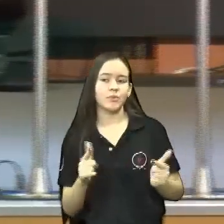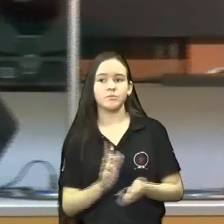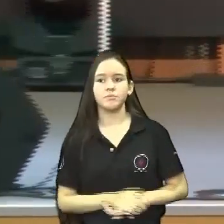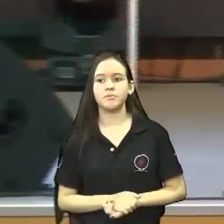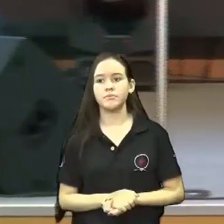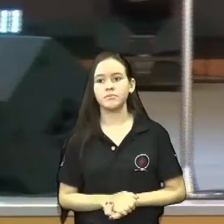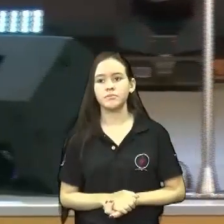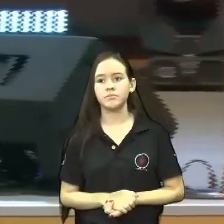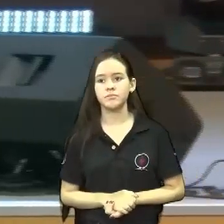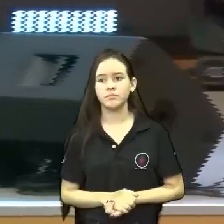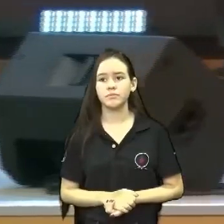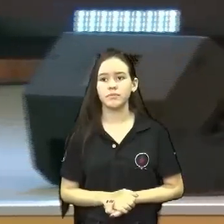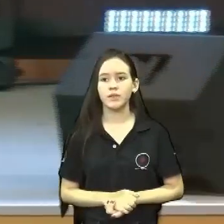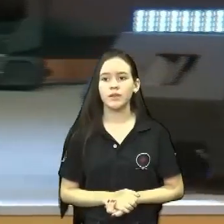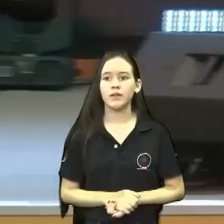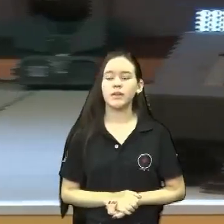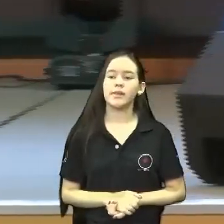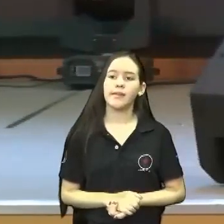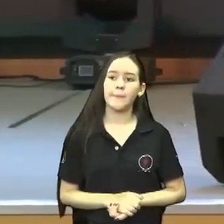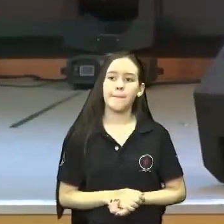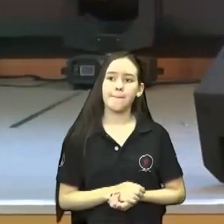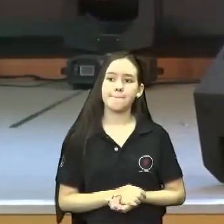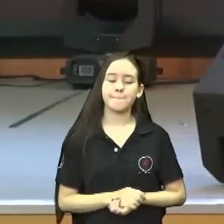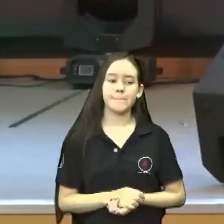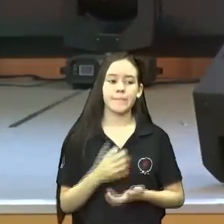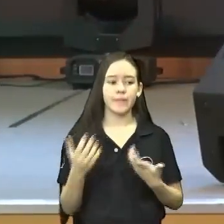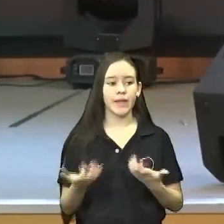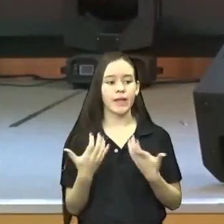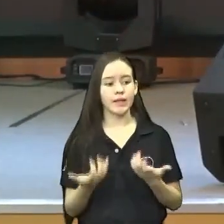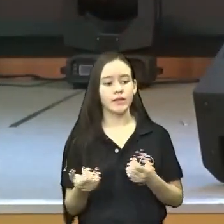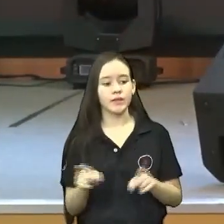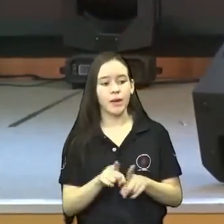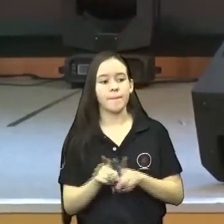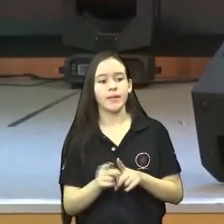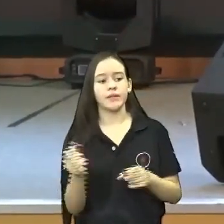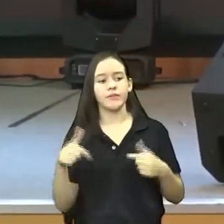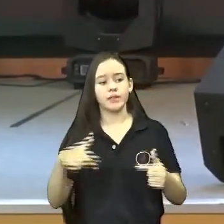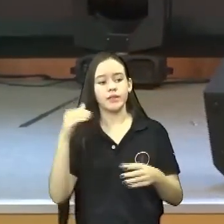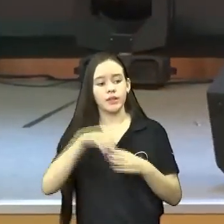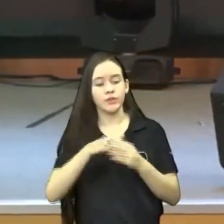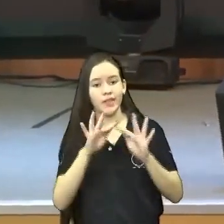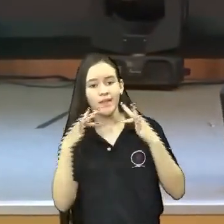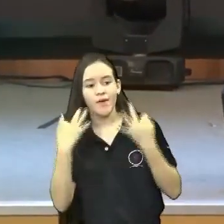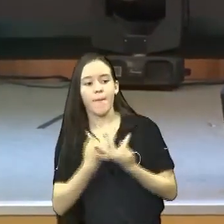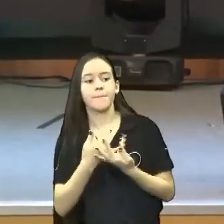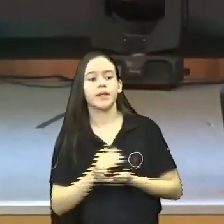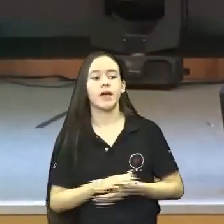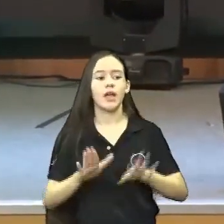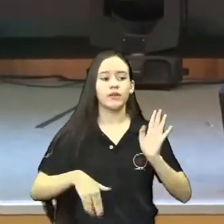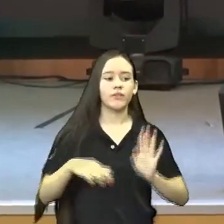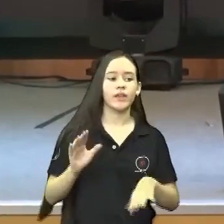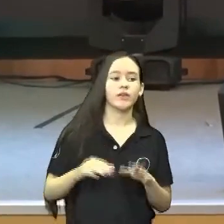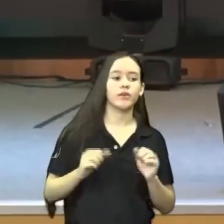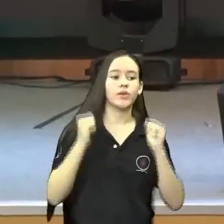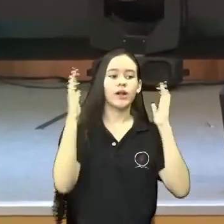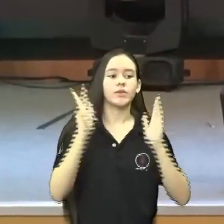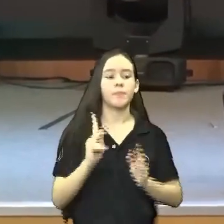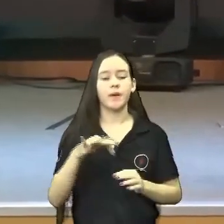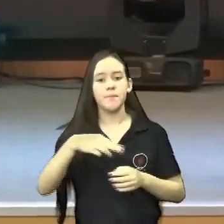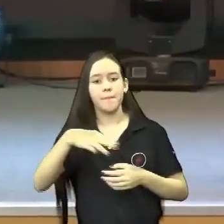tem nada disso eles querem fazer isso dentro da família relativizar autoridade dos Pais